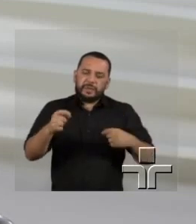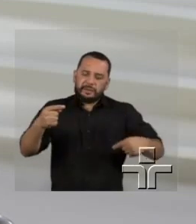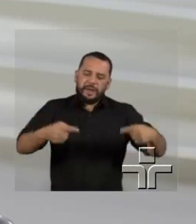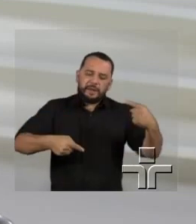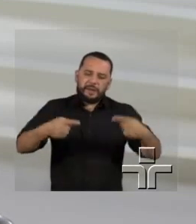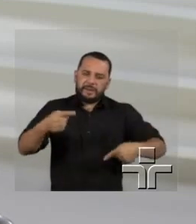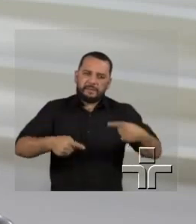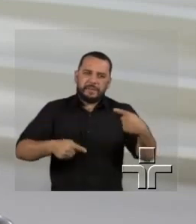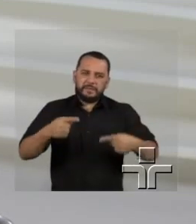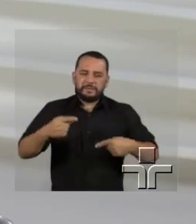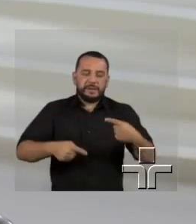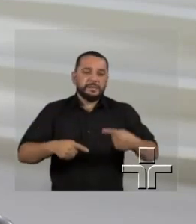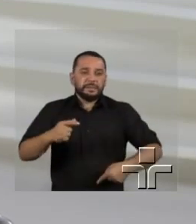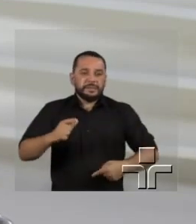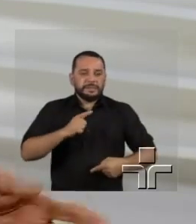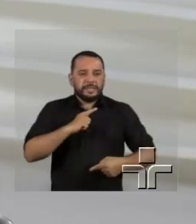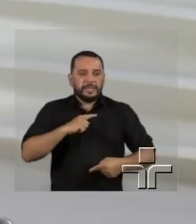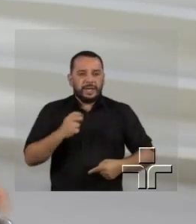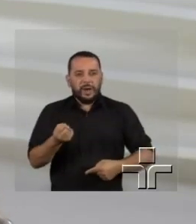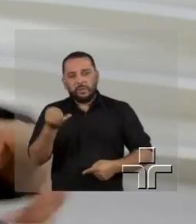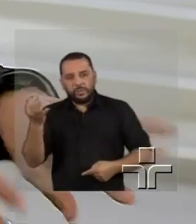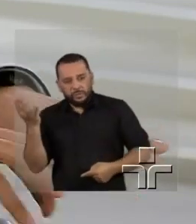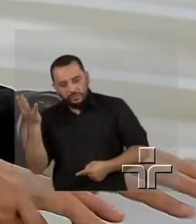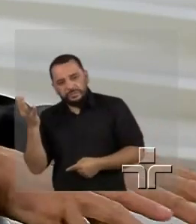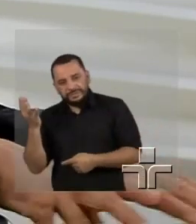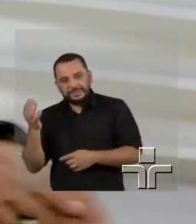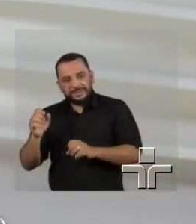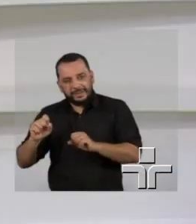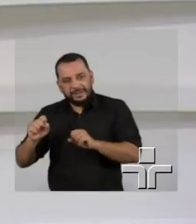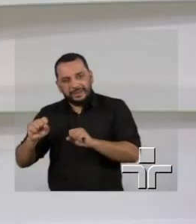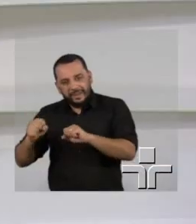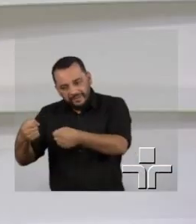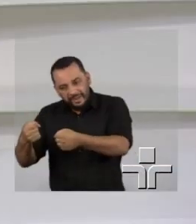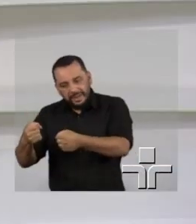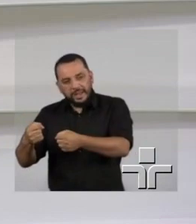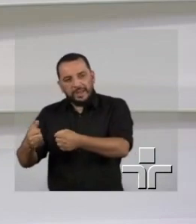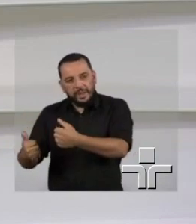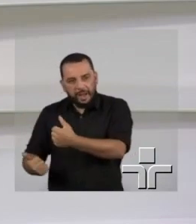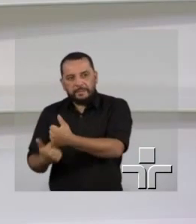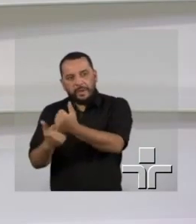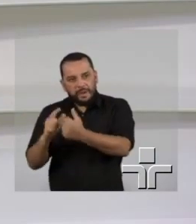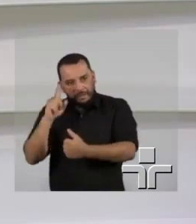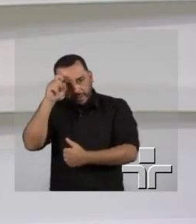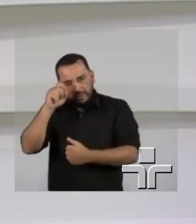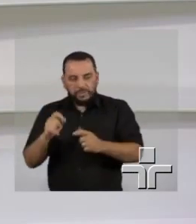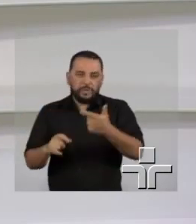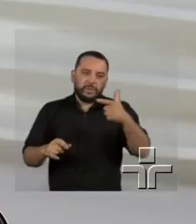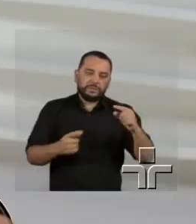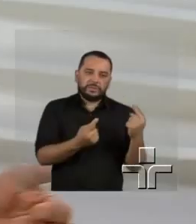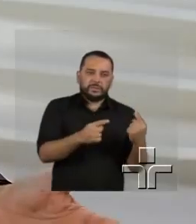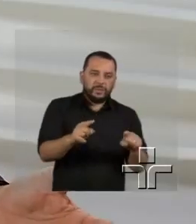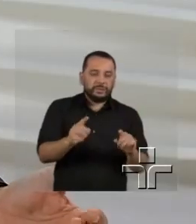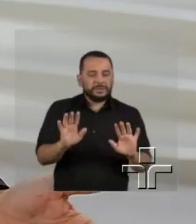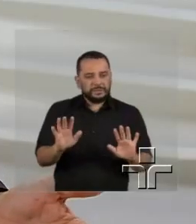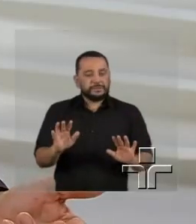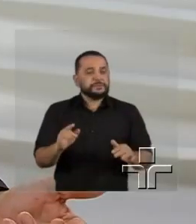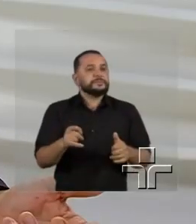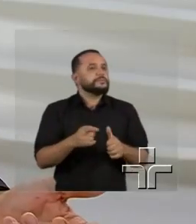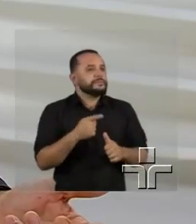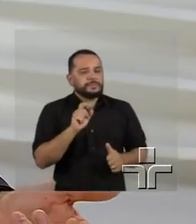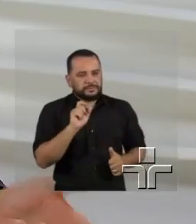criticou tanto os anos Lula e o presidente Lula que plantou a coisa do norte. Não, você não pode fazer a mesma coisa. Ele não está repetindo a mesma coisa que ele Você não